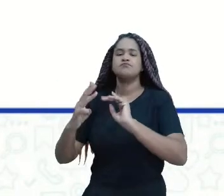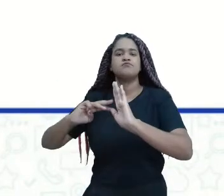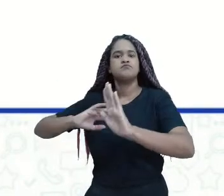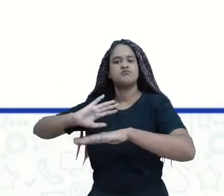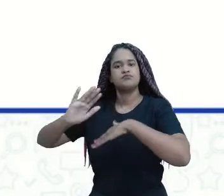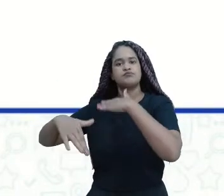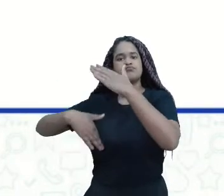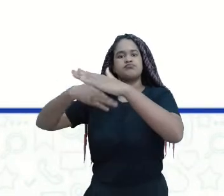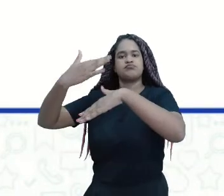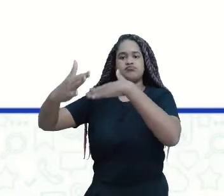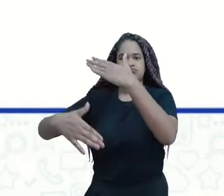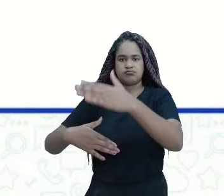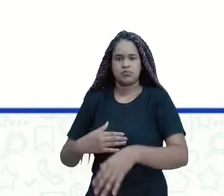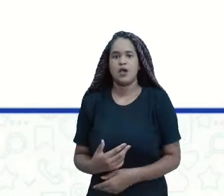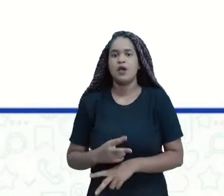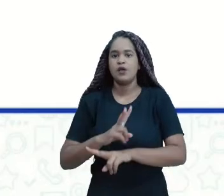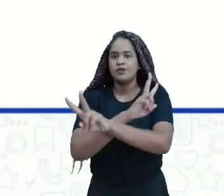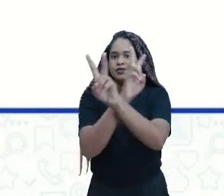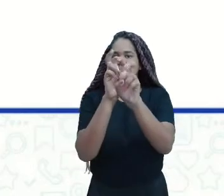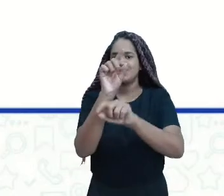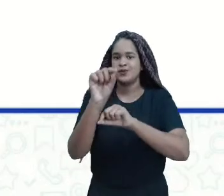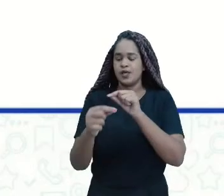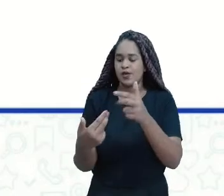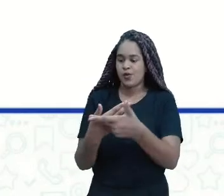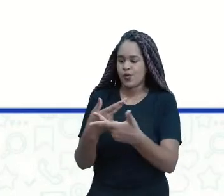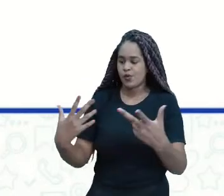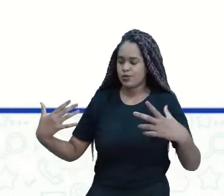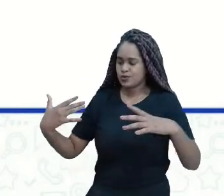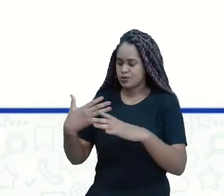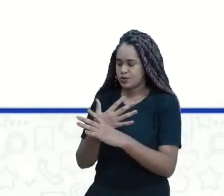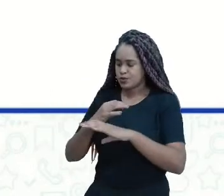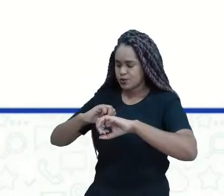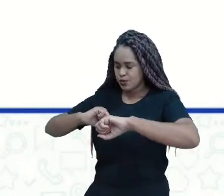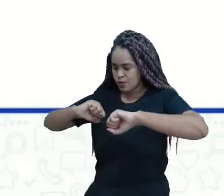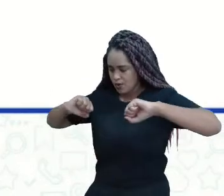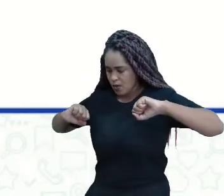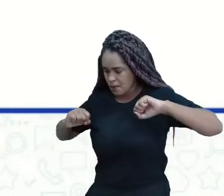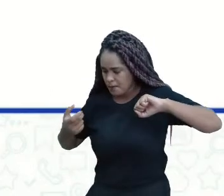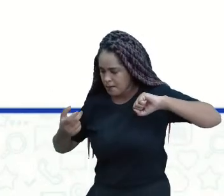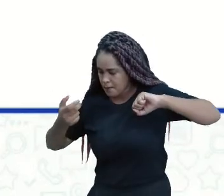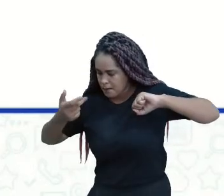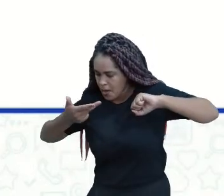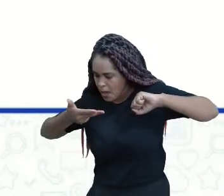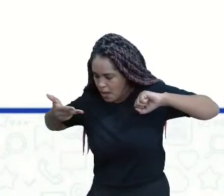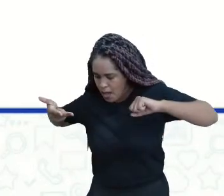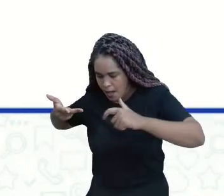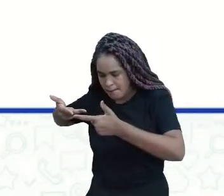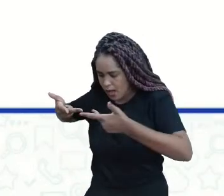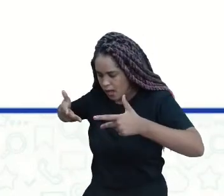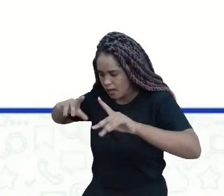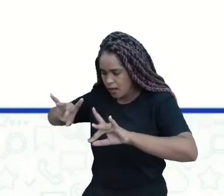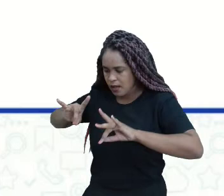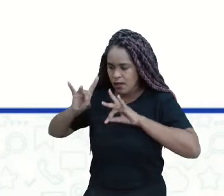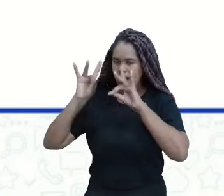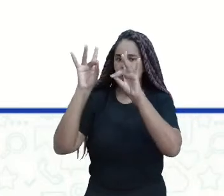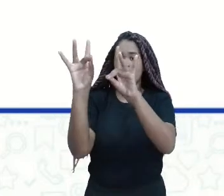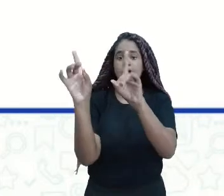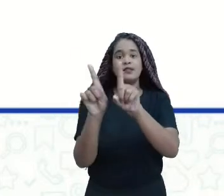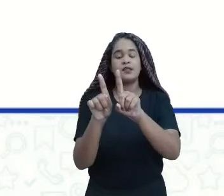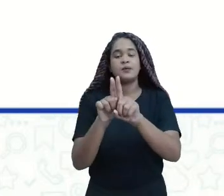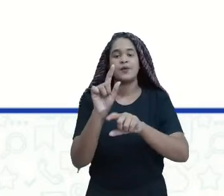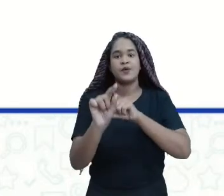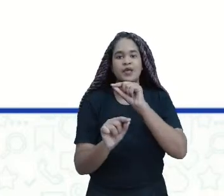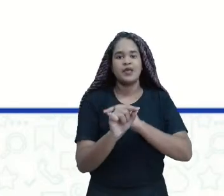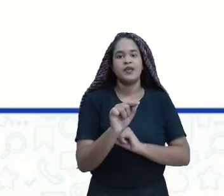desenvolvido ainda, né, as questões urbanas, mais intimistas, os regionalismos começam a surgir, no momento que o